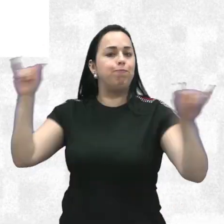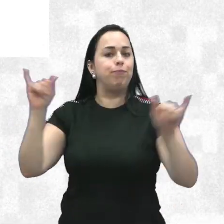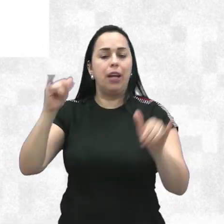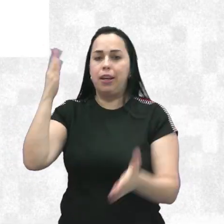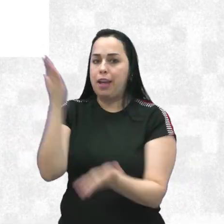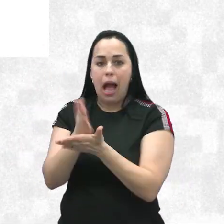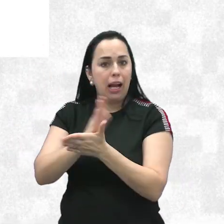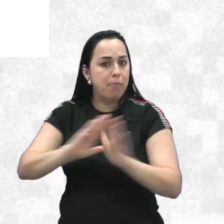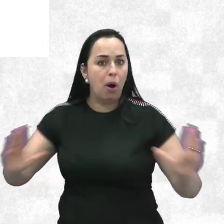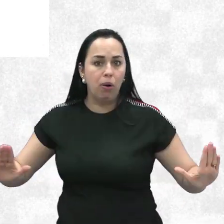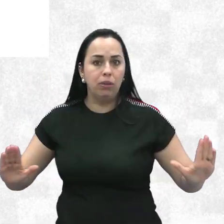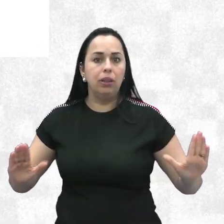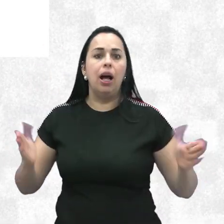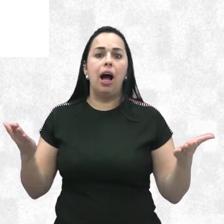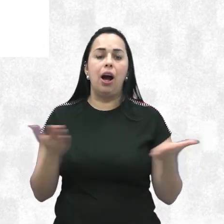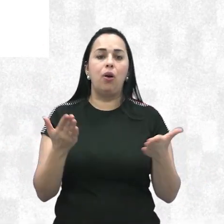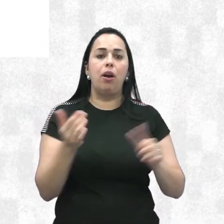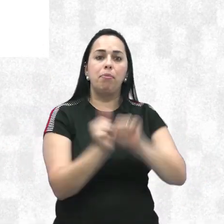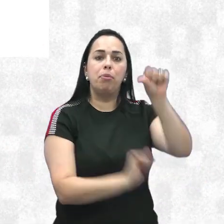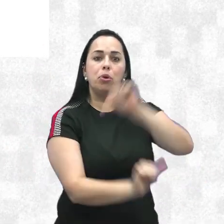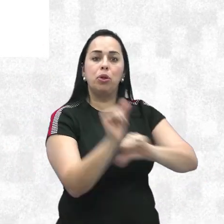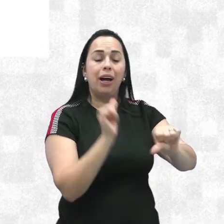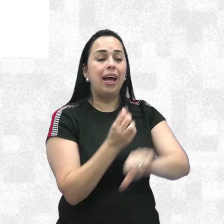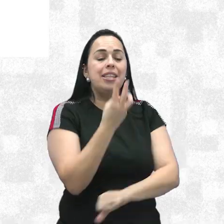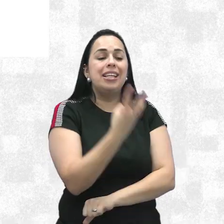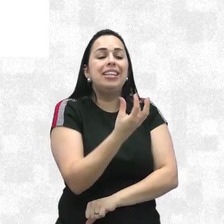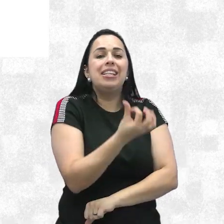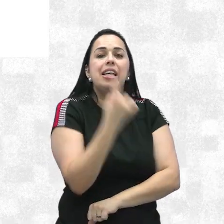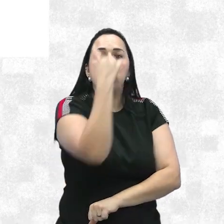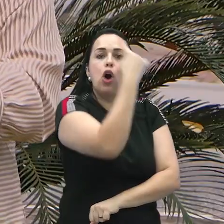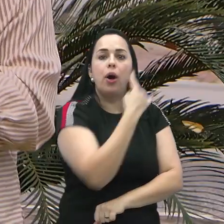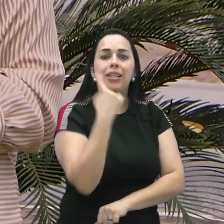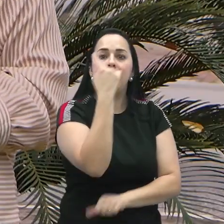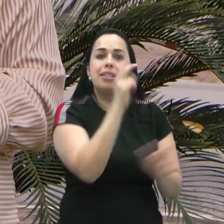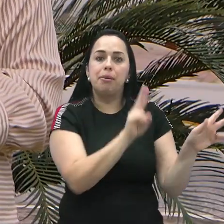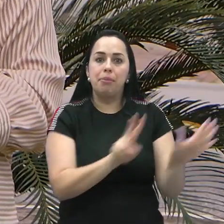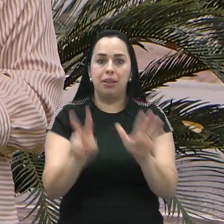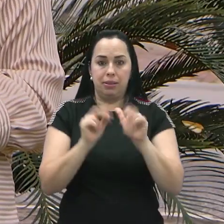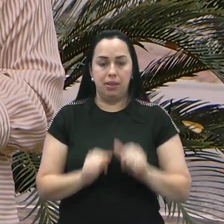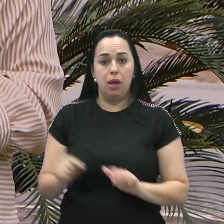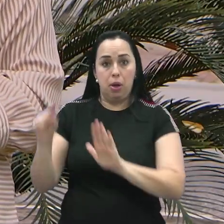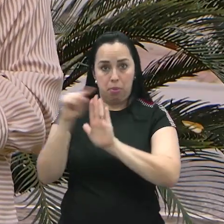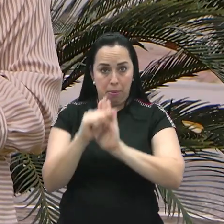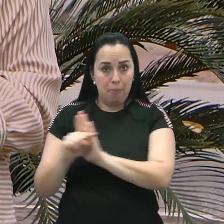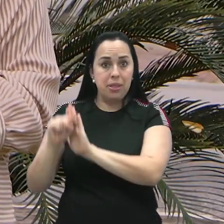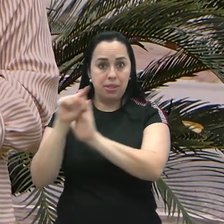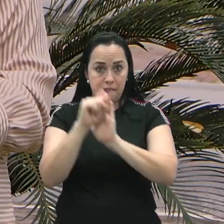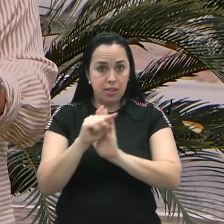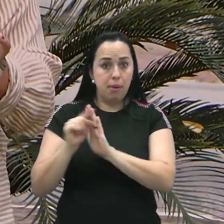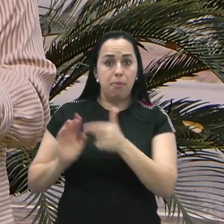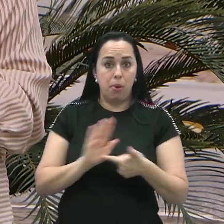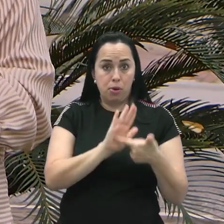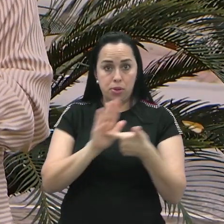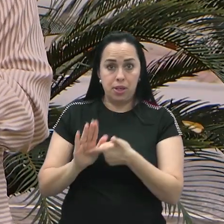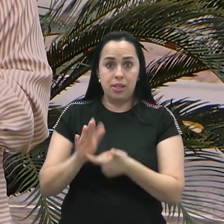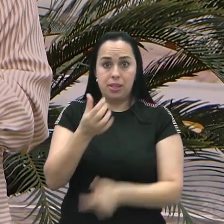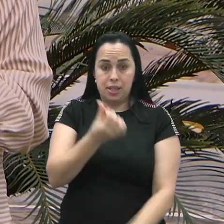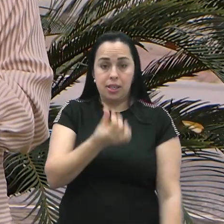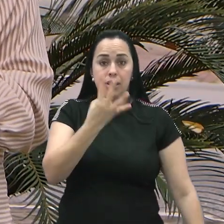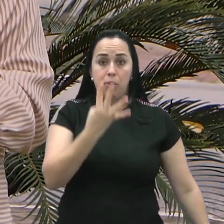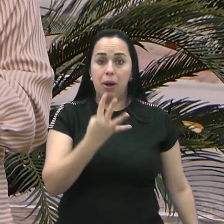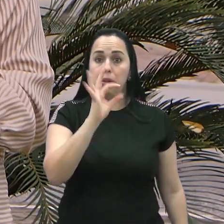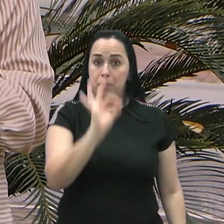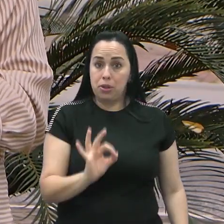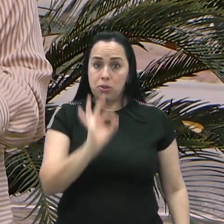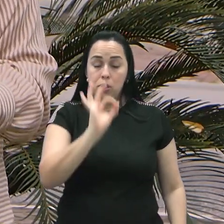de trabalho legal no Brasil passaria para 36 horas por semana. Uma pesquisa do Instituto Datafolha mostra que 64%